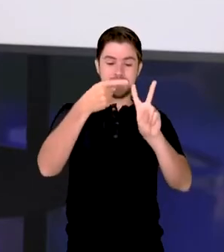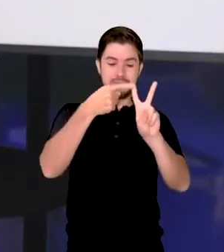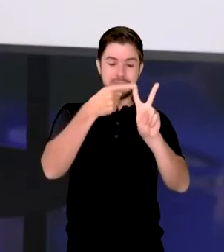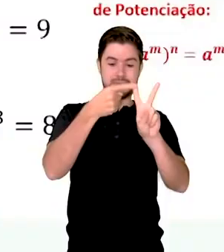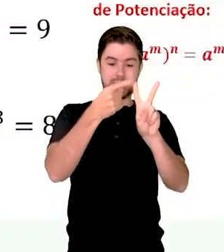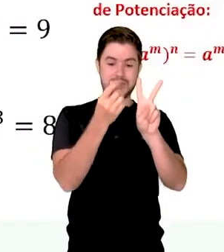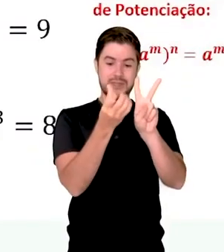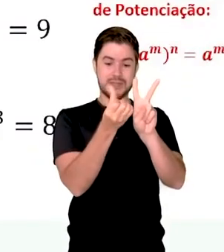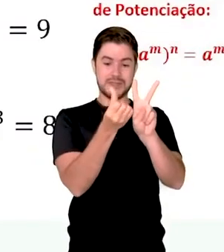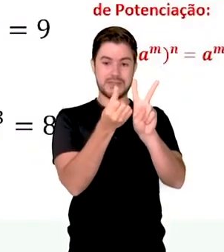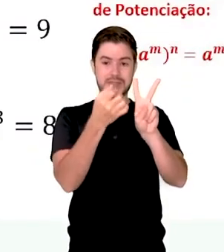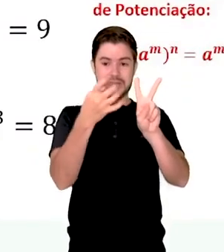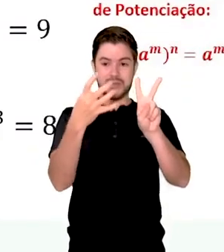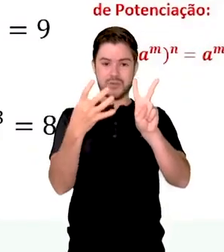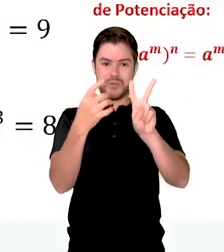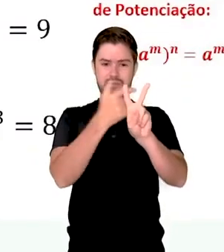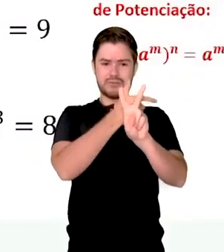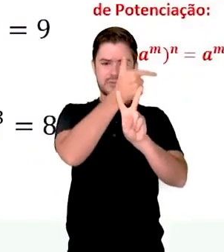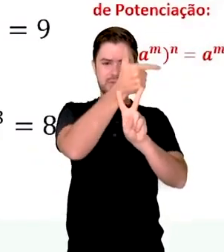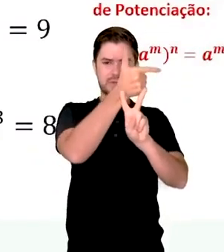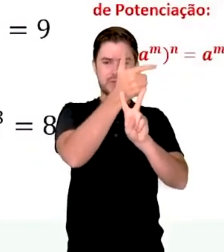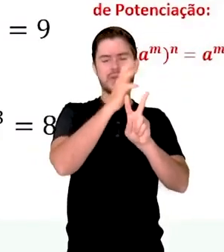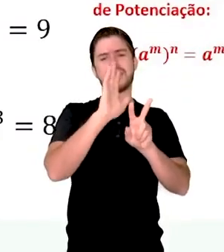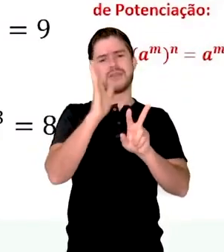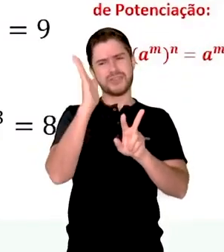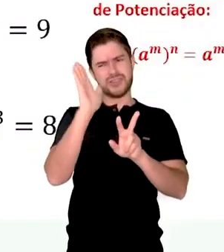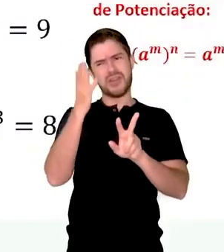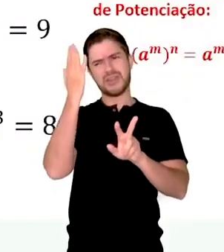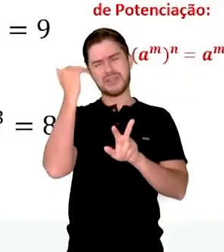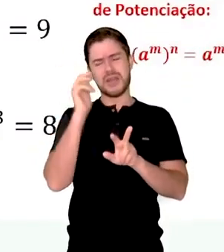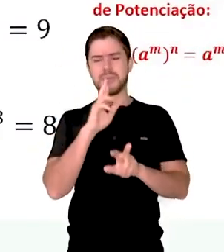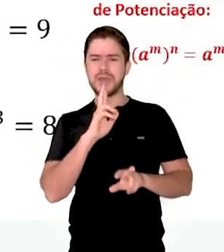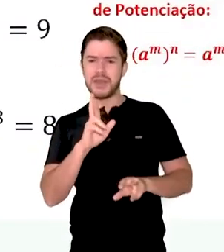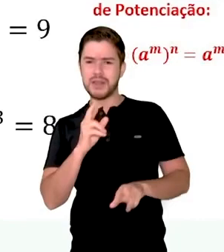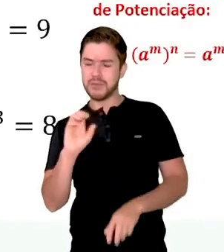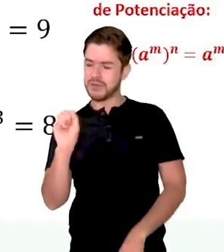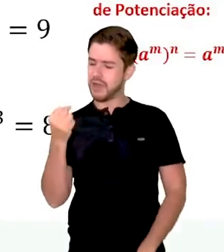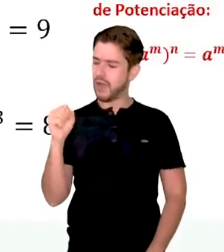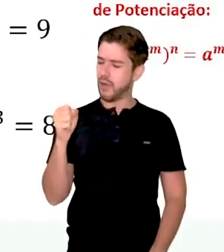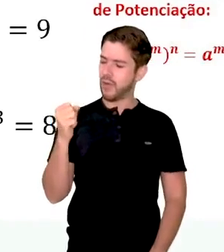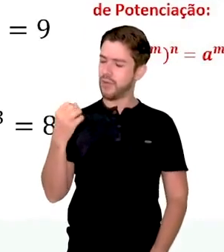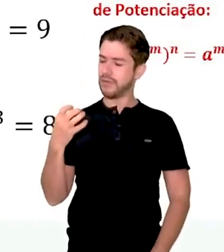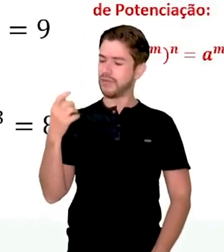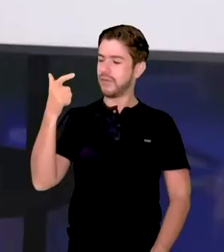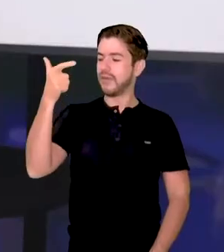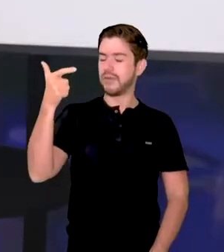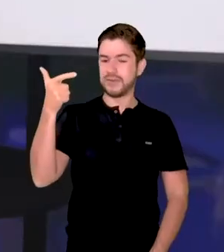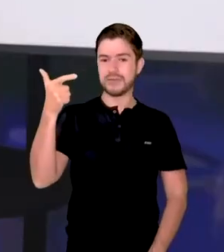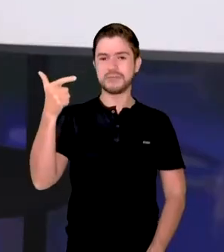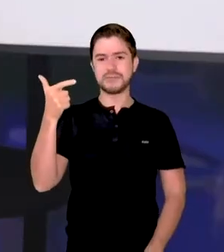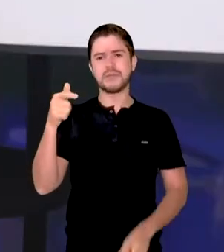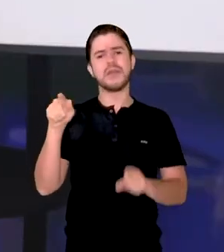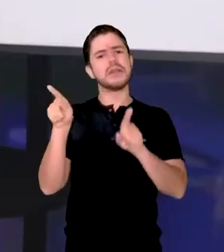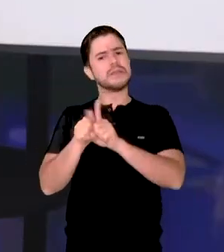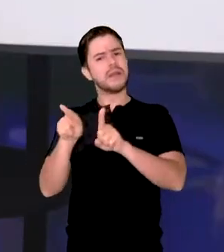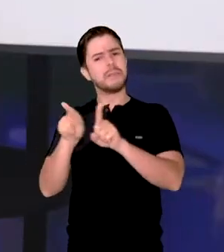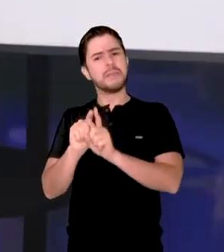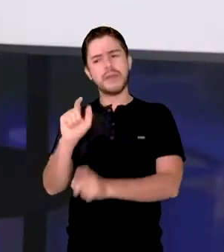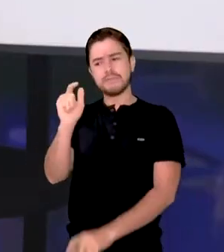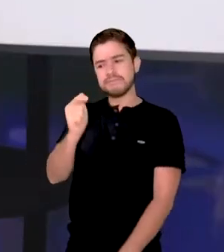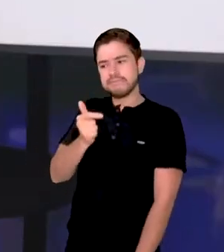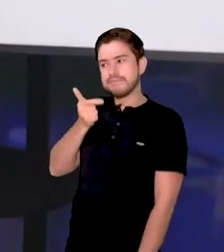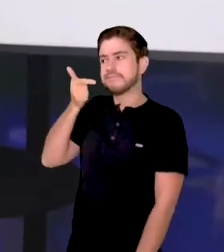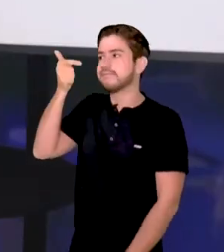64 eu sei que é oito ao quadrado tudo bem só que 18 é também uma potência de dois beleza